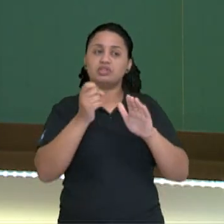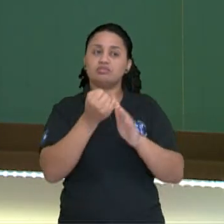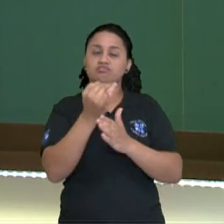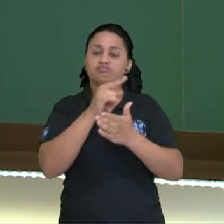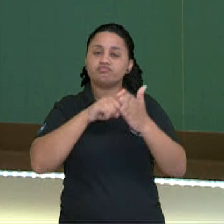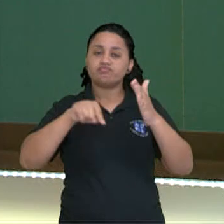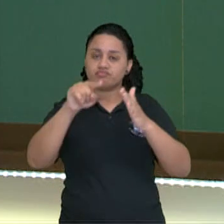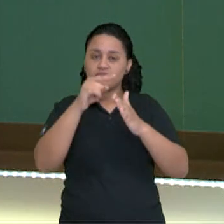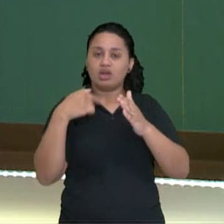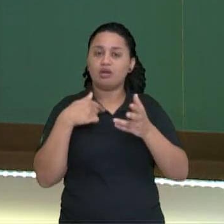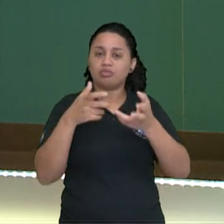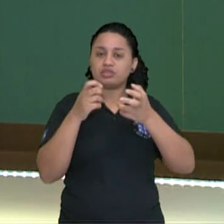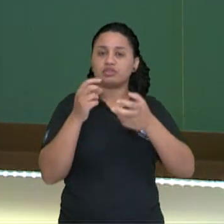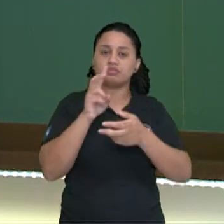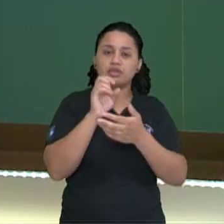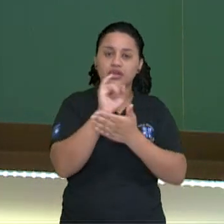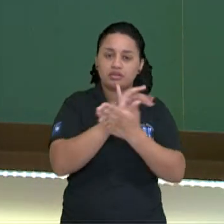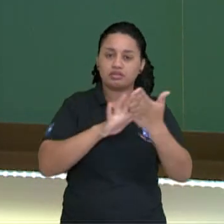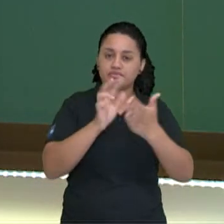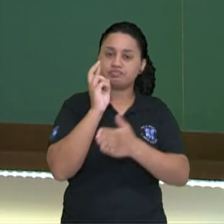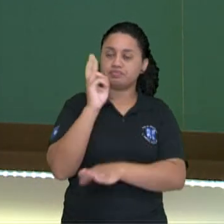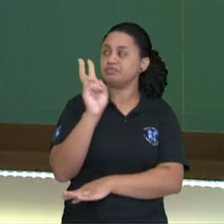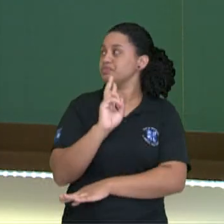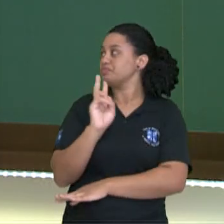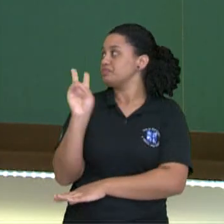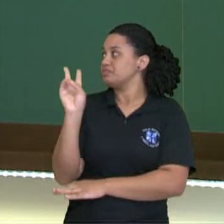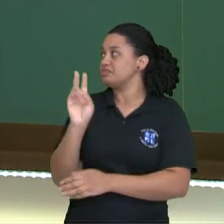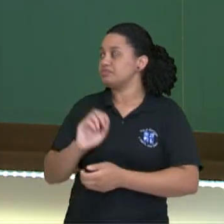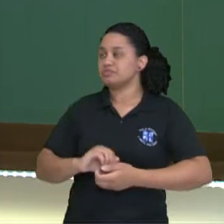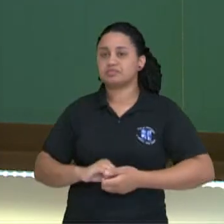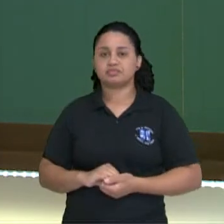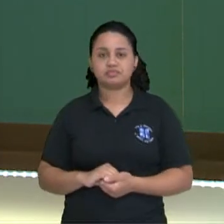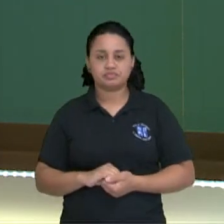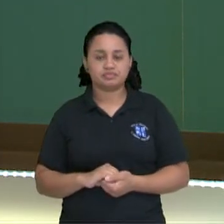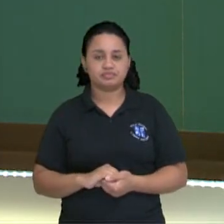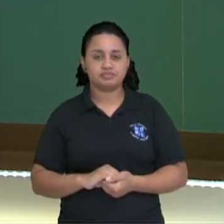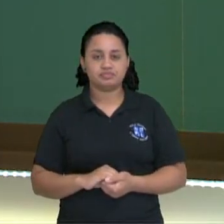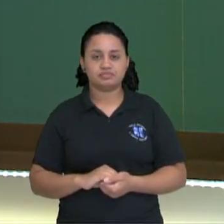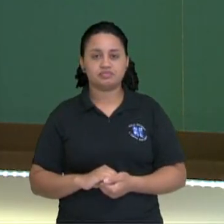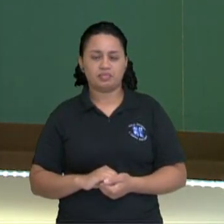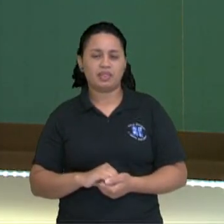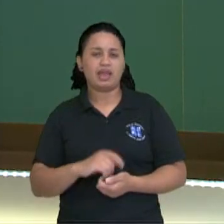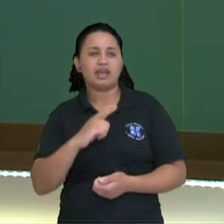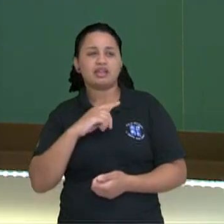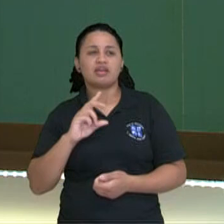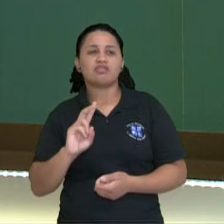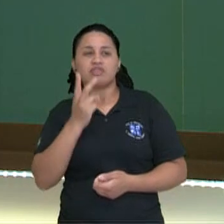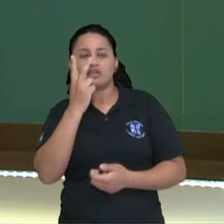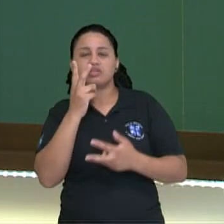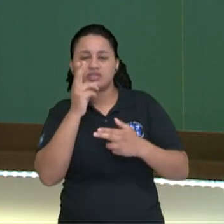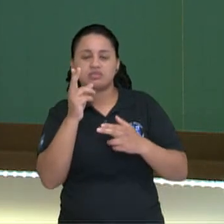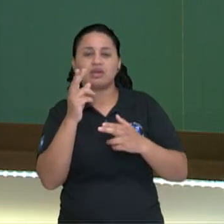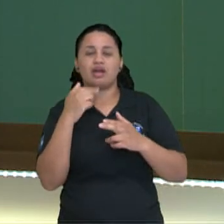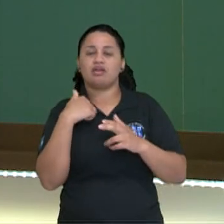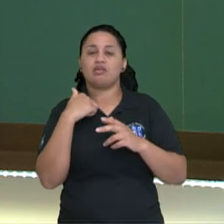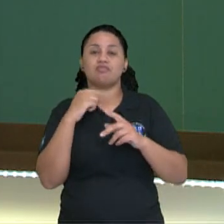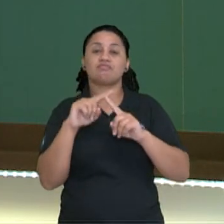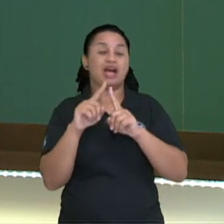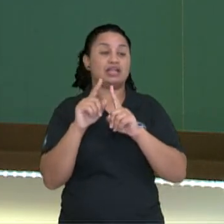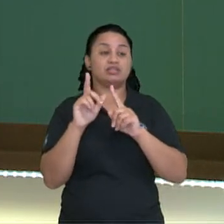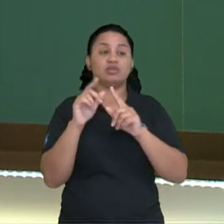que têm as relações com os mesmos valores. O sinal vem depois, né? Então, 30,